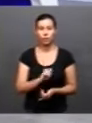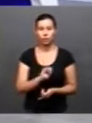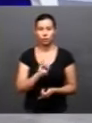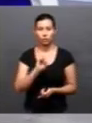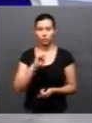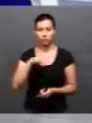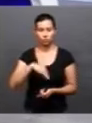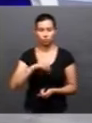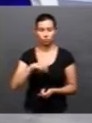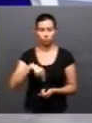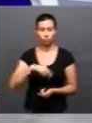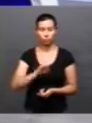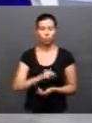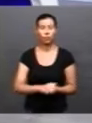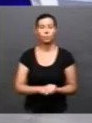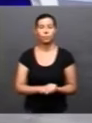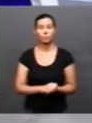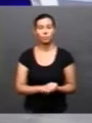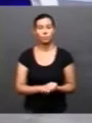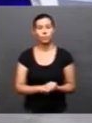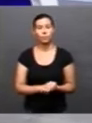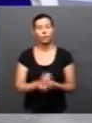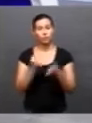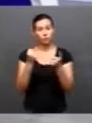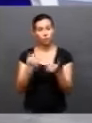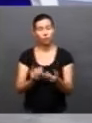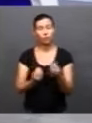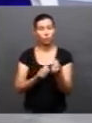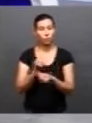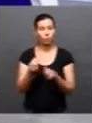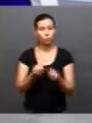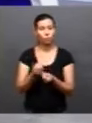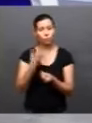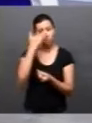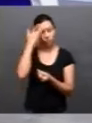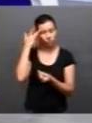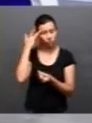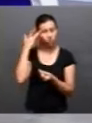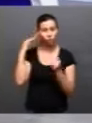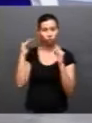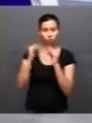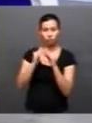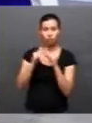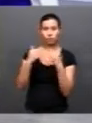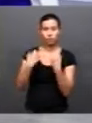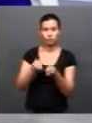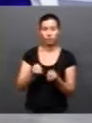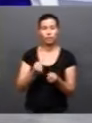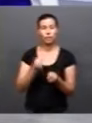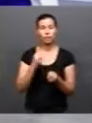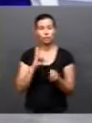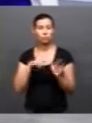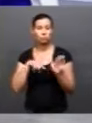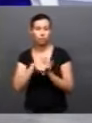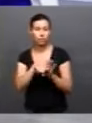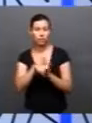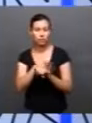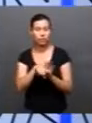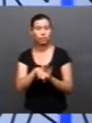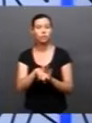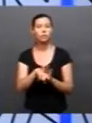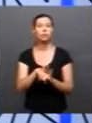que você vou retomar essa questão do impacto. Eu acho que quando você tem uma pesquisa bem direcionada na área agrícola, que